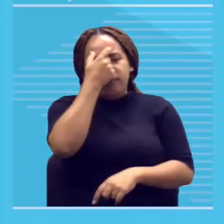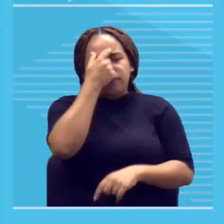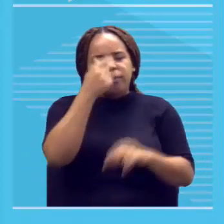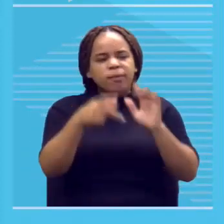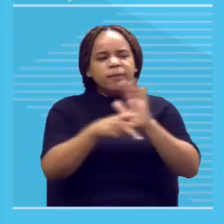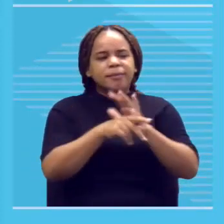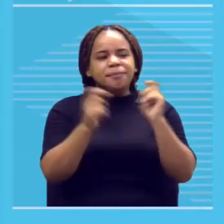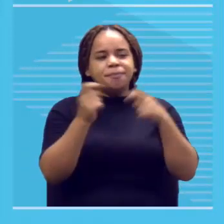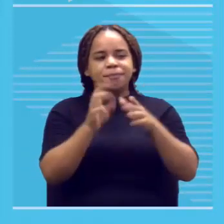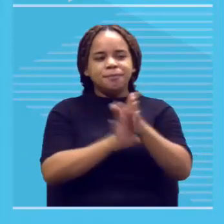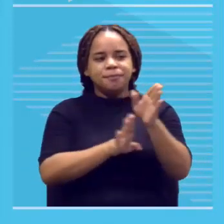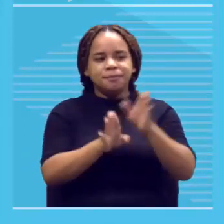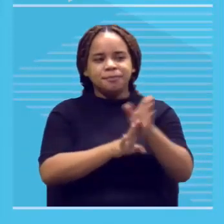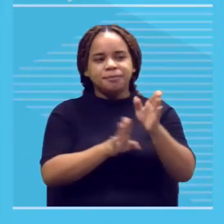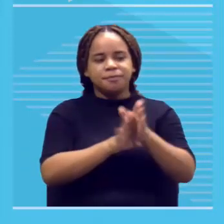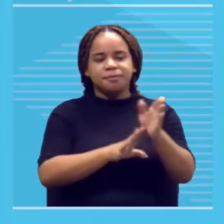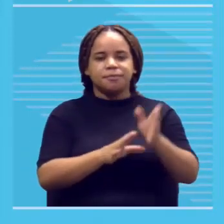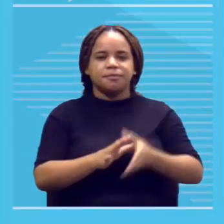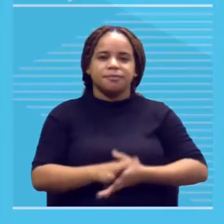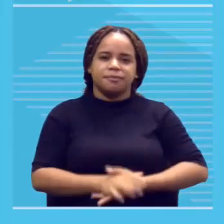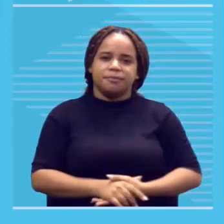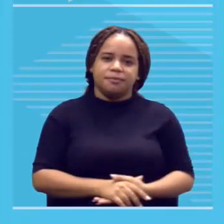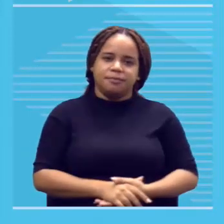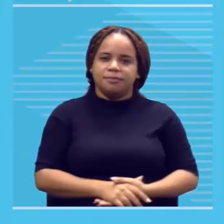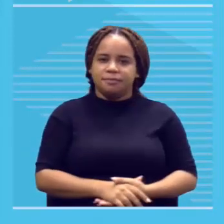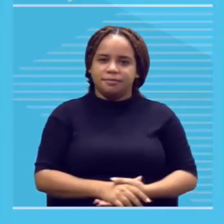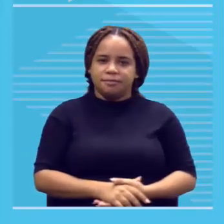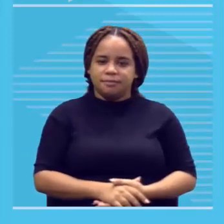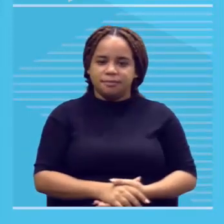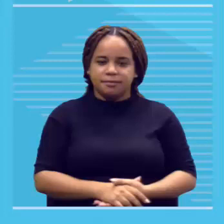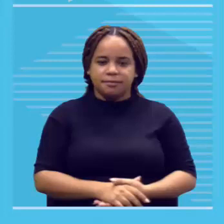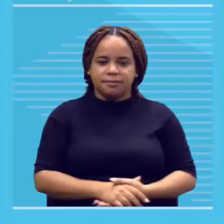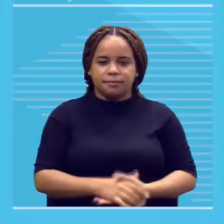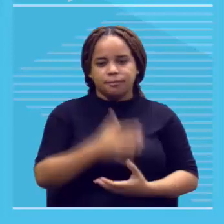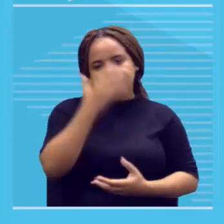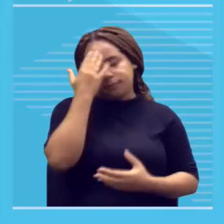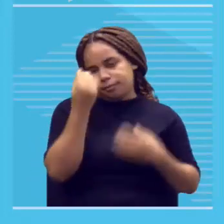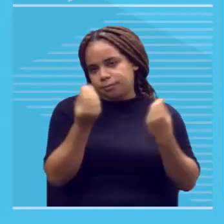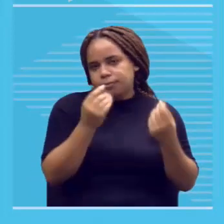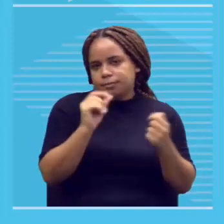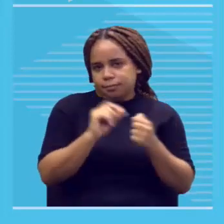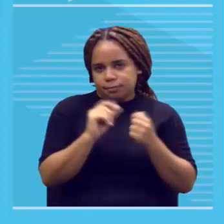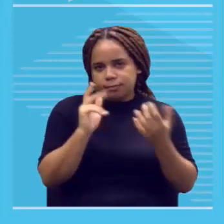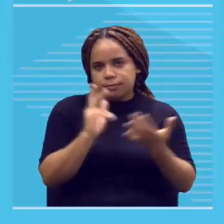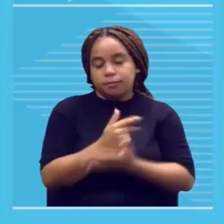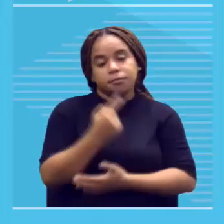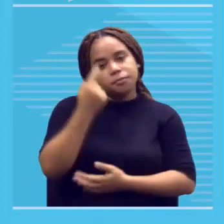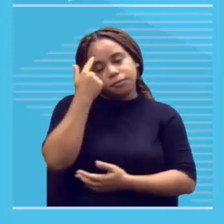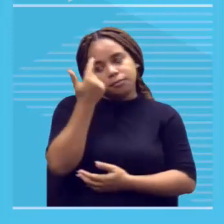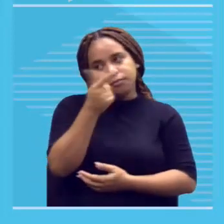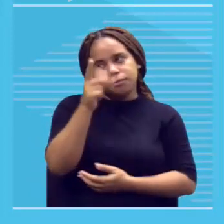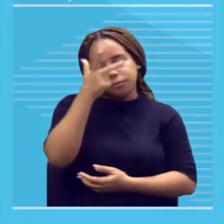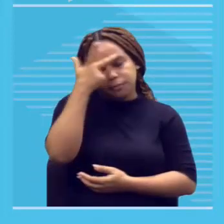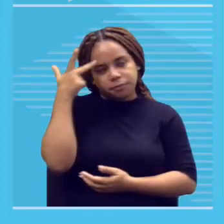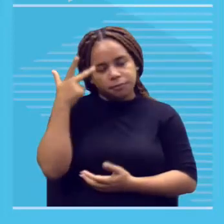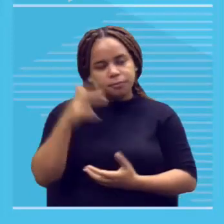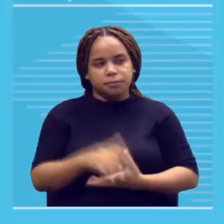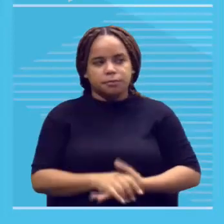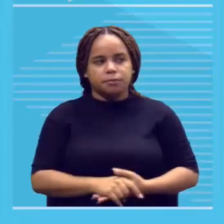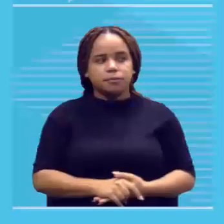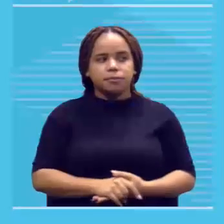lhe podia Deus a verdade então você quer saber como proceder na situação pense no próximo